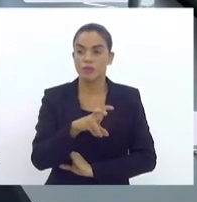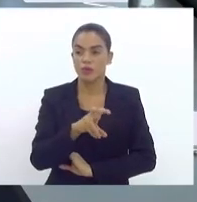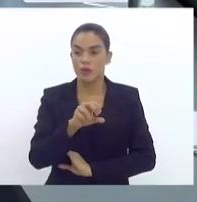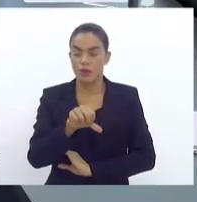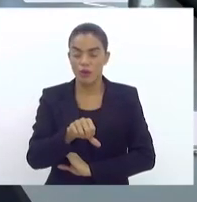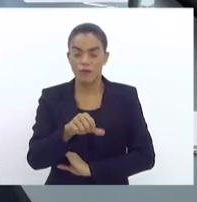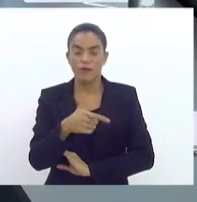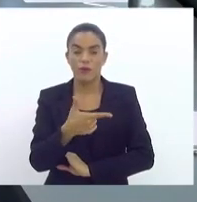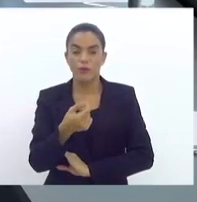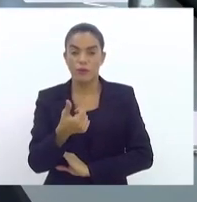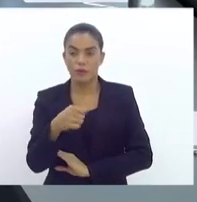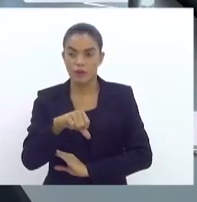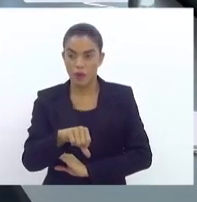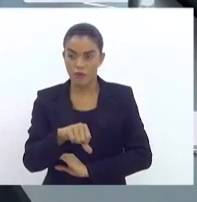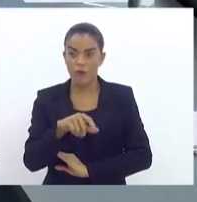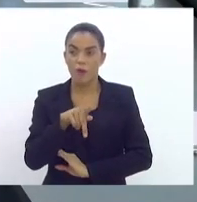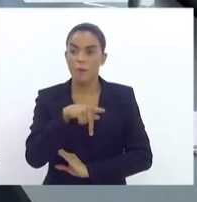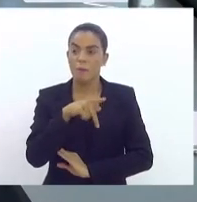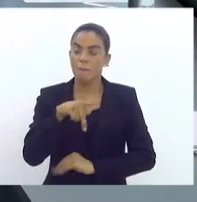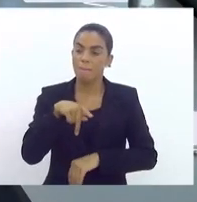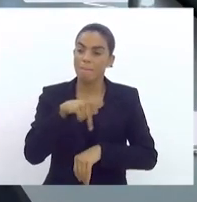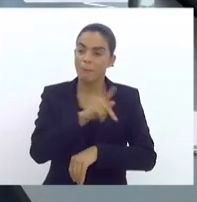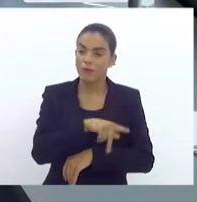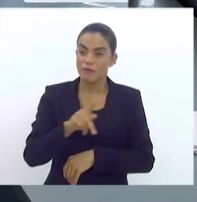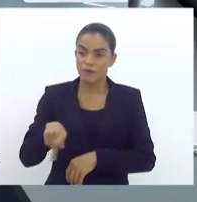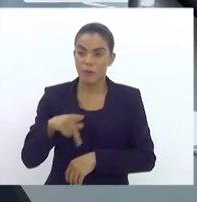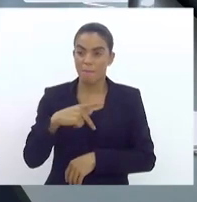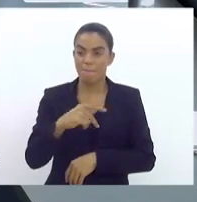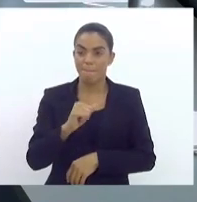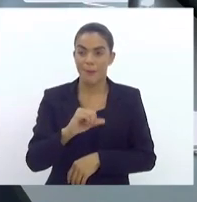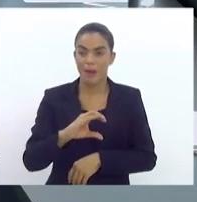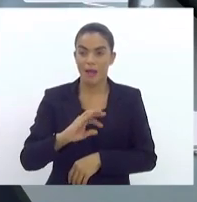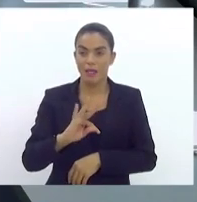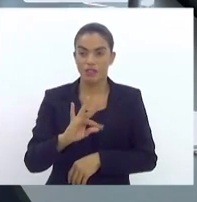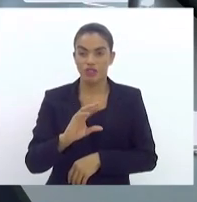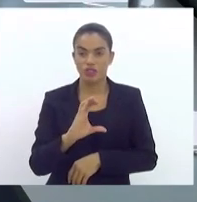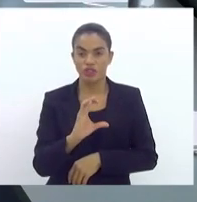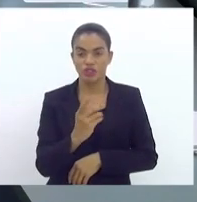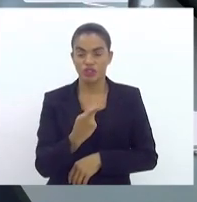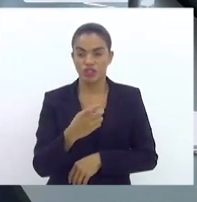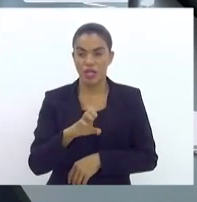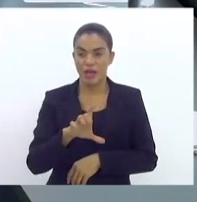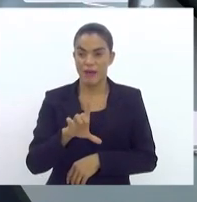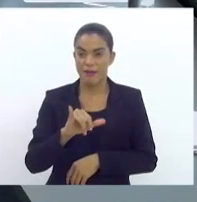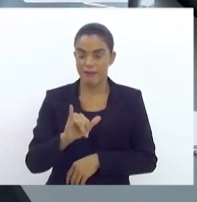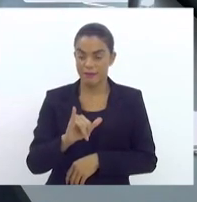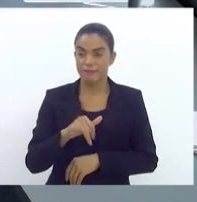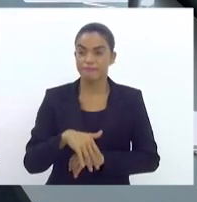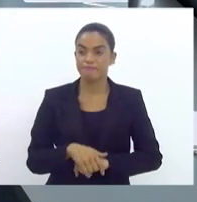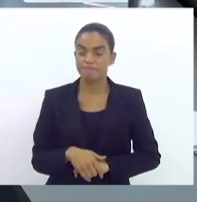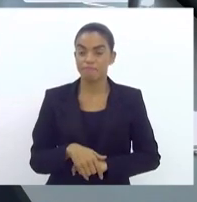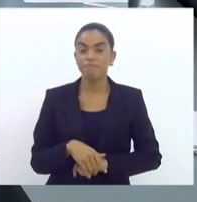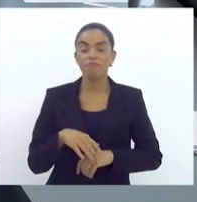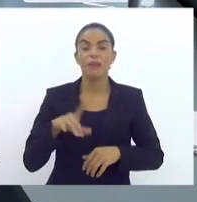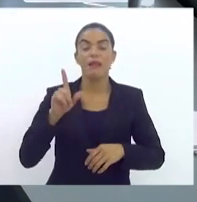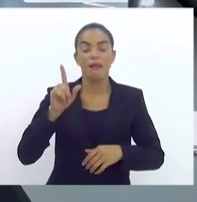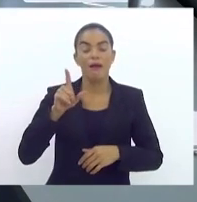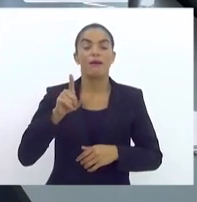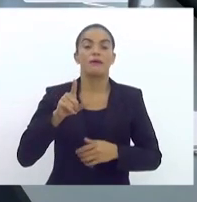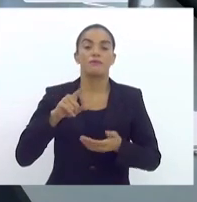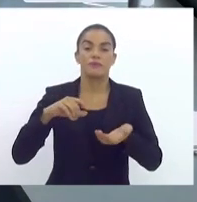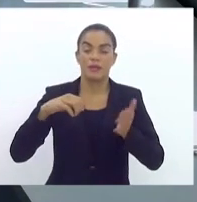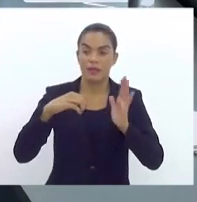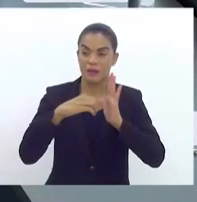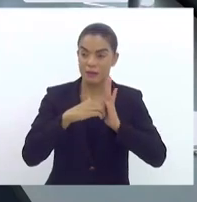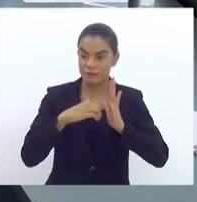CPP relator foi aprovado para o Senado encaminhado para Câmara de Deputados na Câmara de Deputados